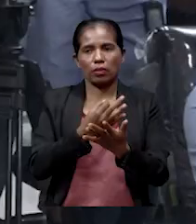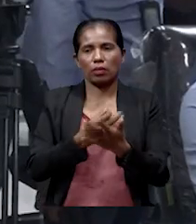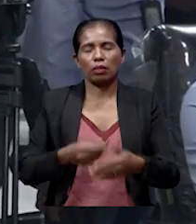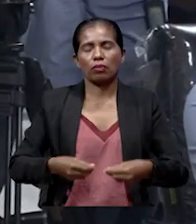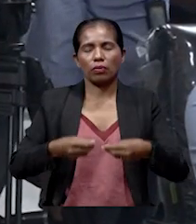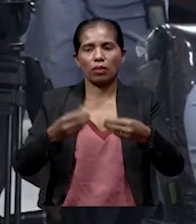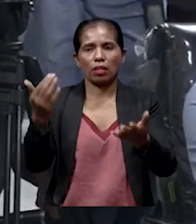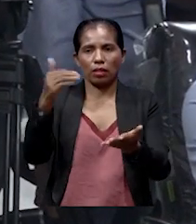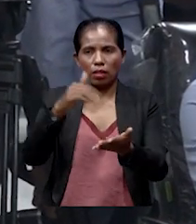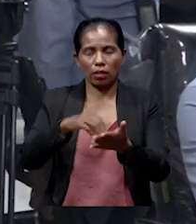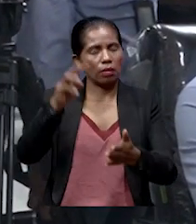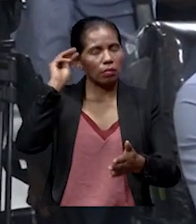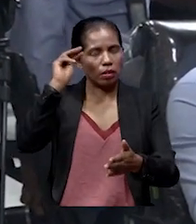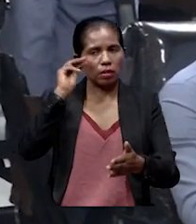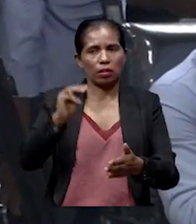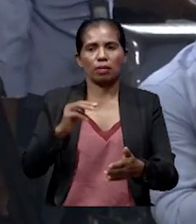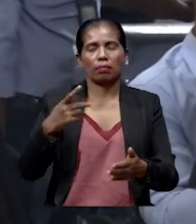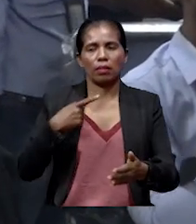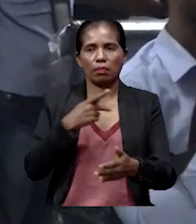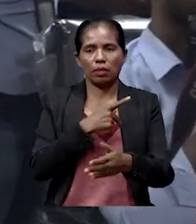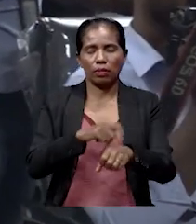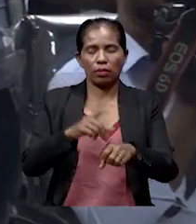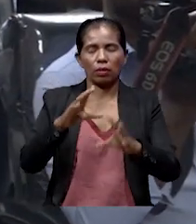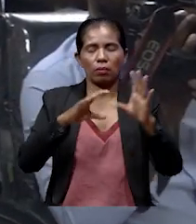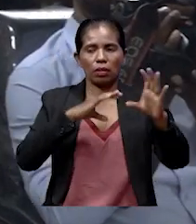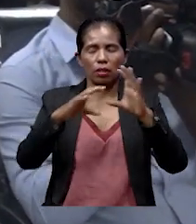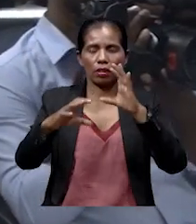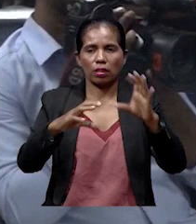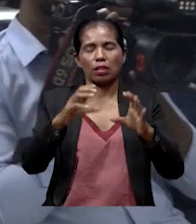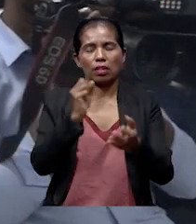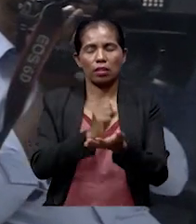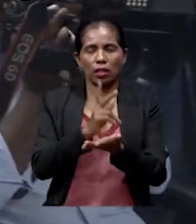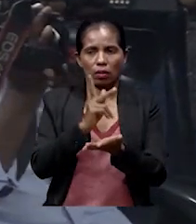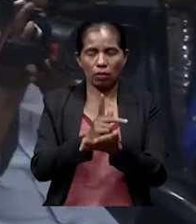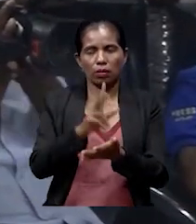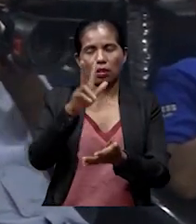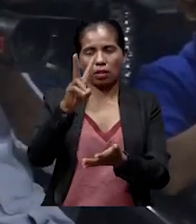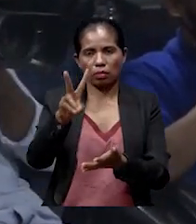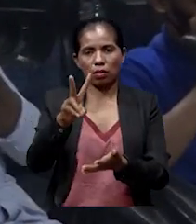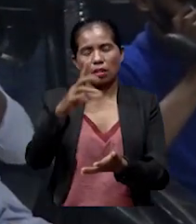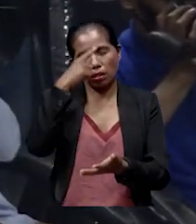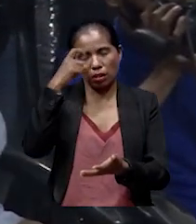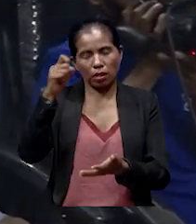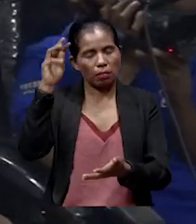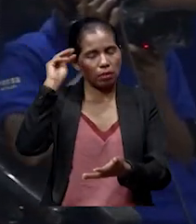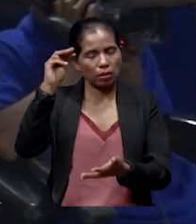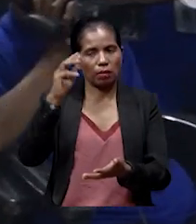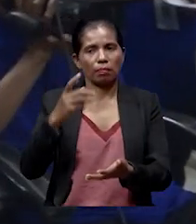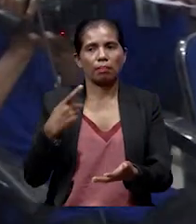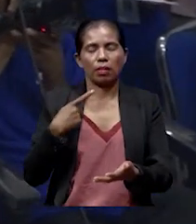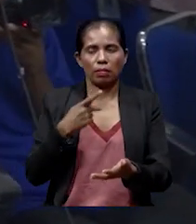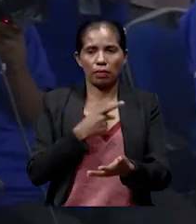fila fale para Ministério Assunto Parlamentar no Comunicação Social da La Rua, também Ministério Assunto Parlamentar